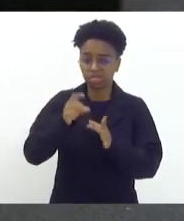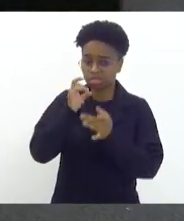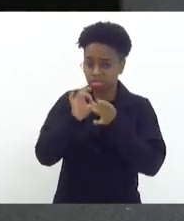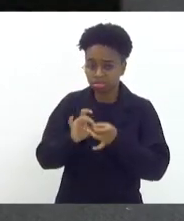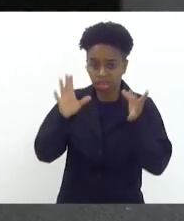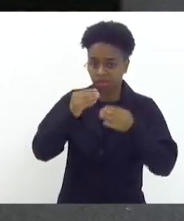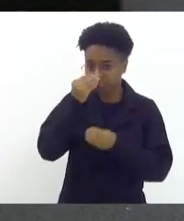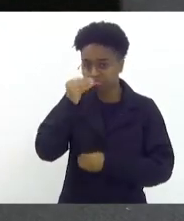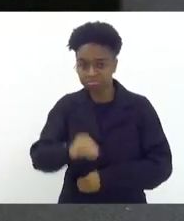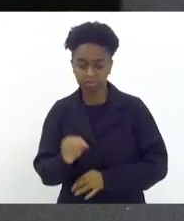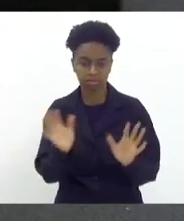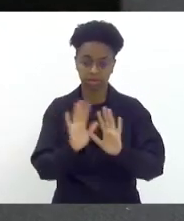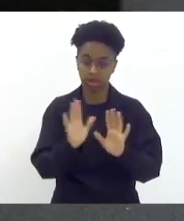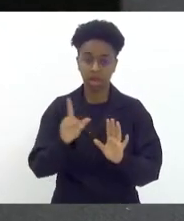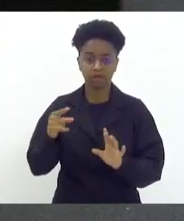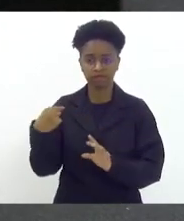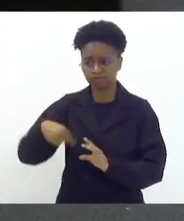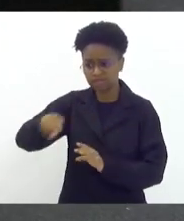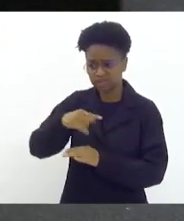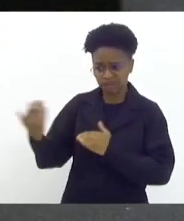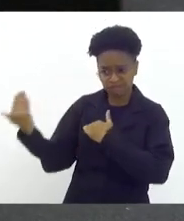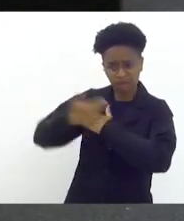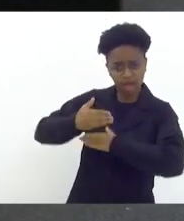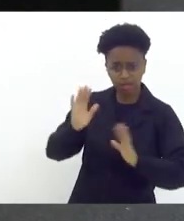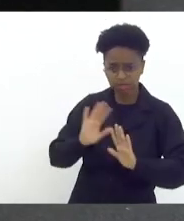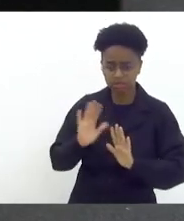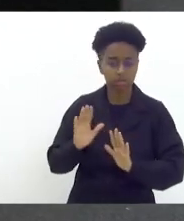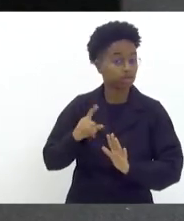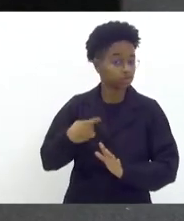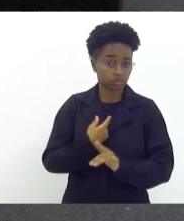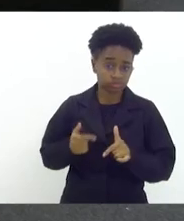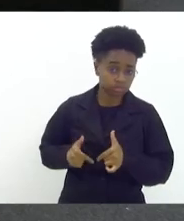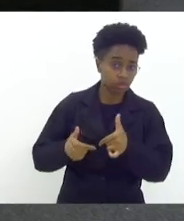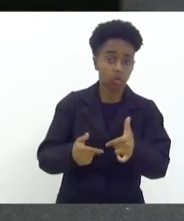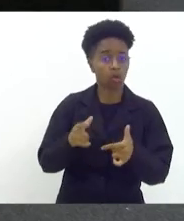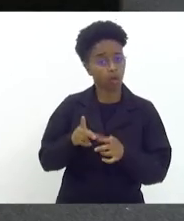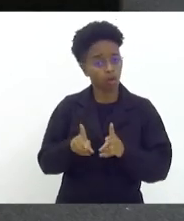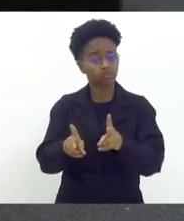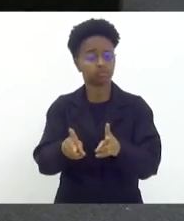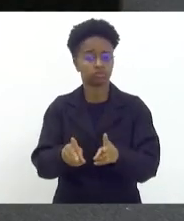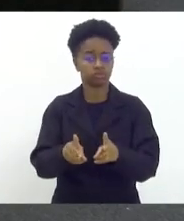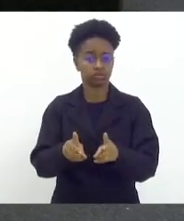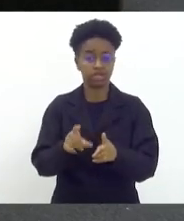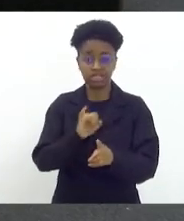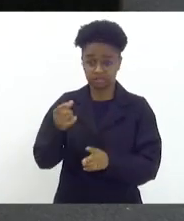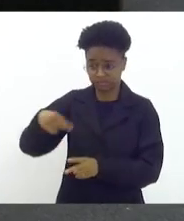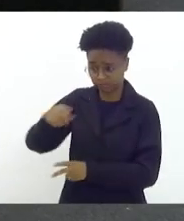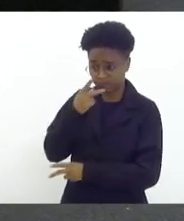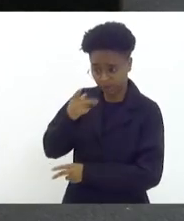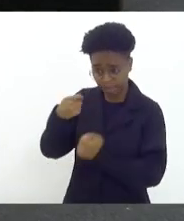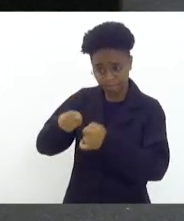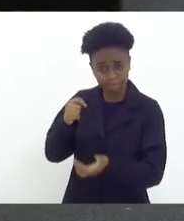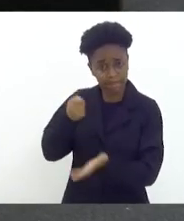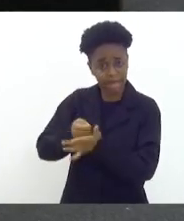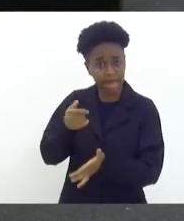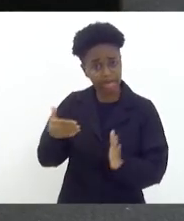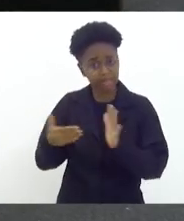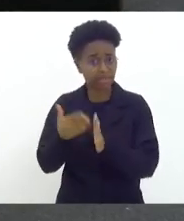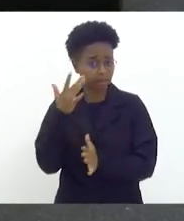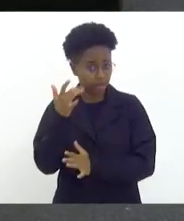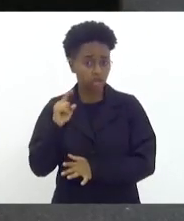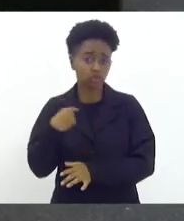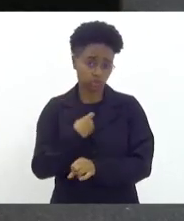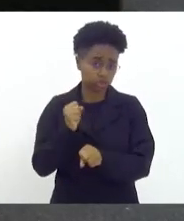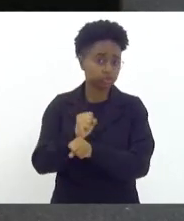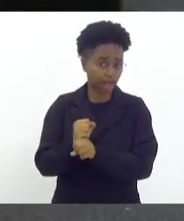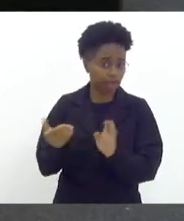não vão ganhar da gente no cansaço não vão ganhar da gente na desesperança se disseram que tem que pagar tudo até amanhã a gente vai